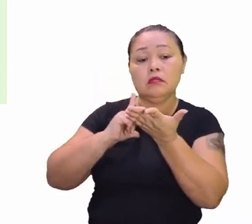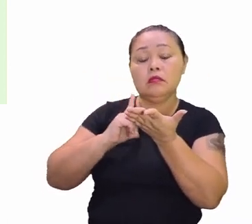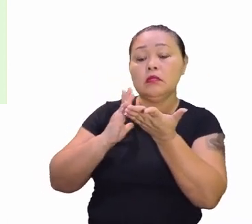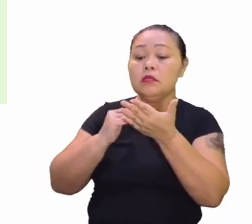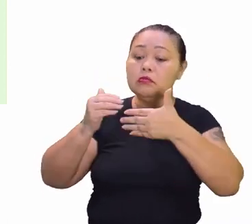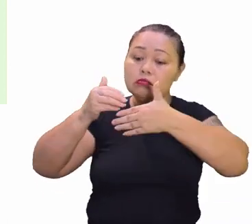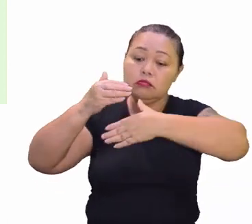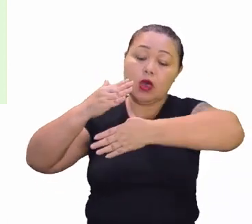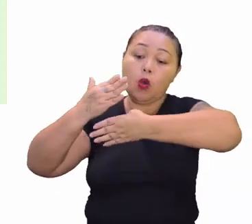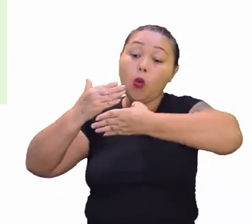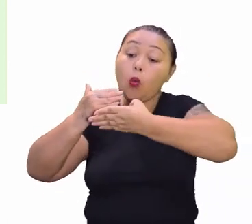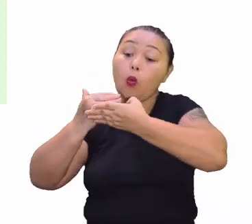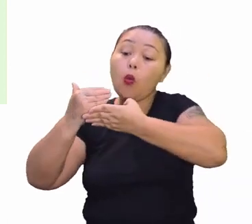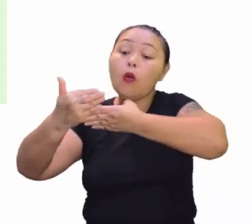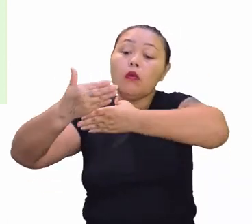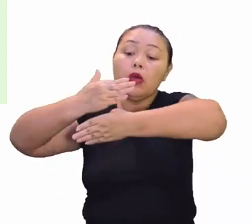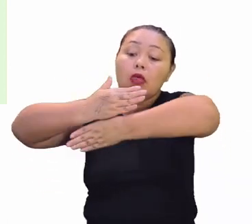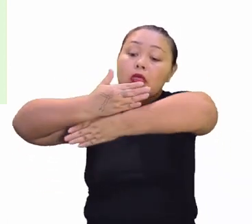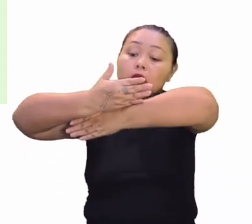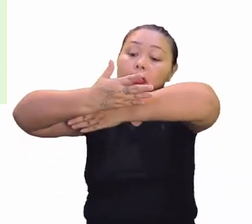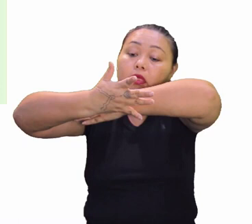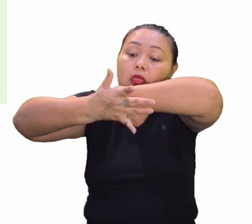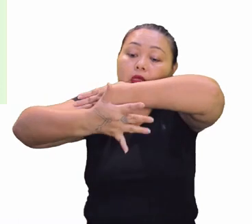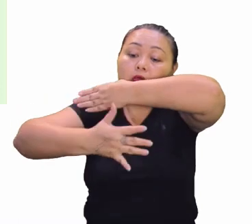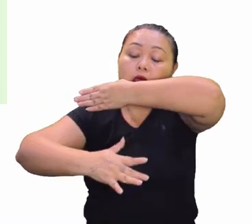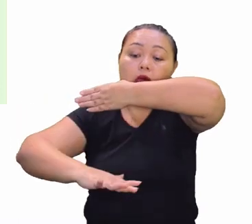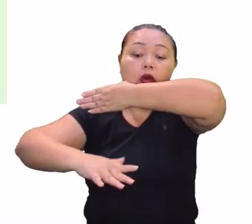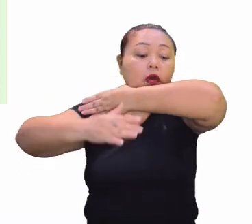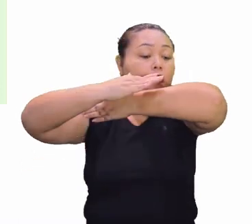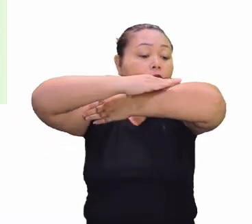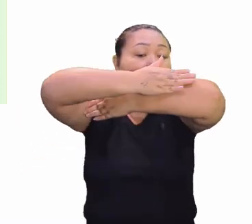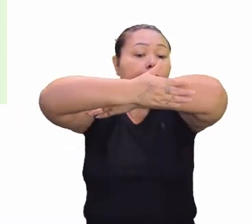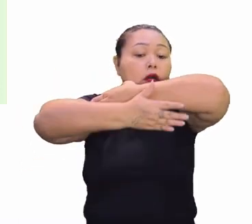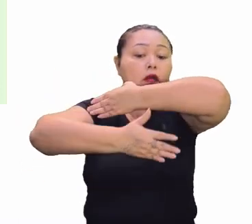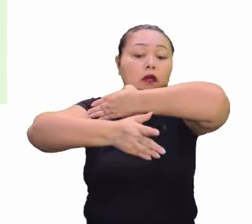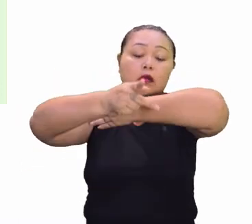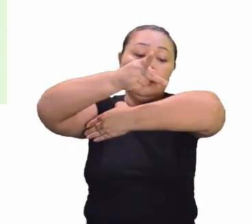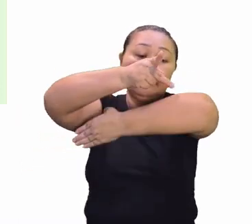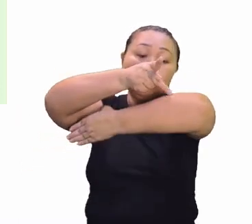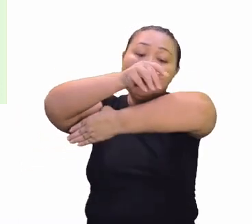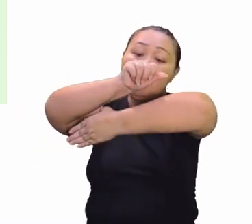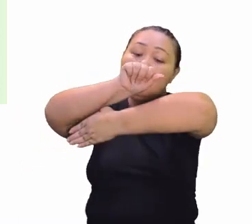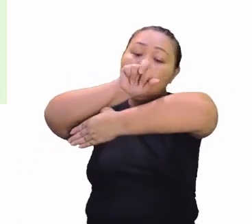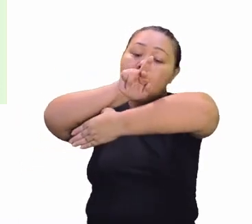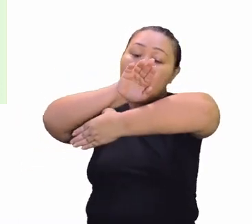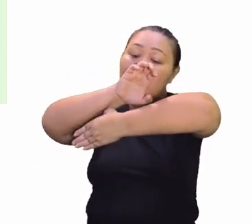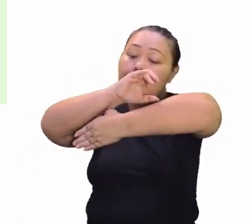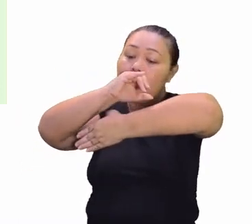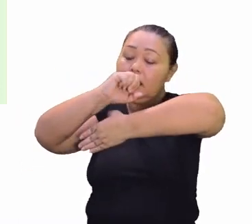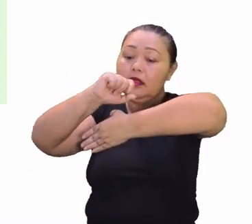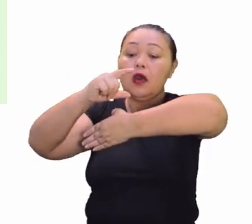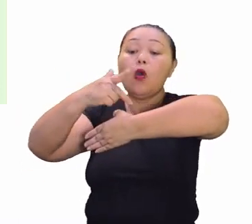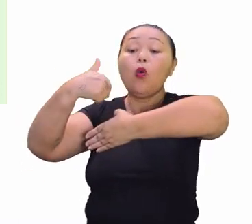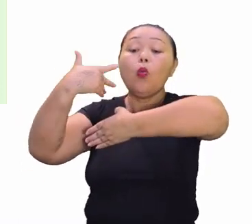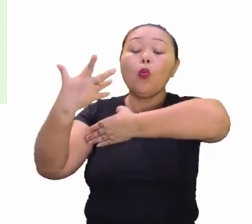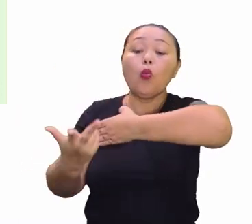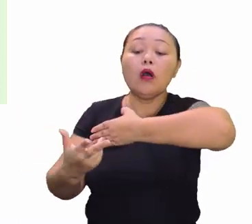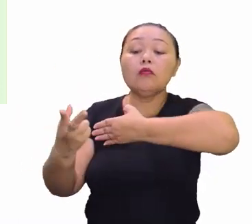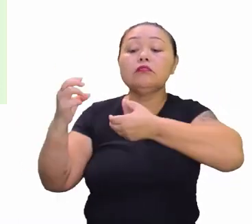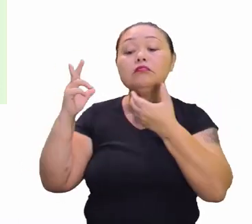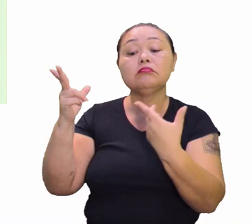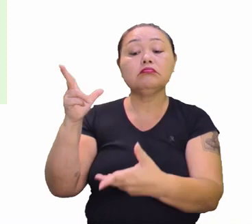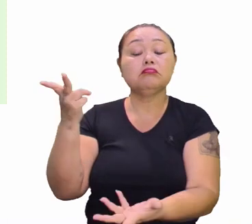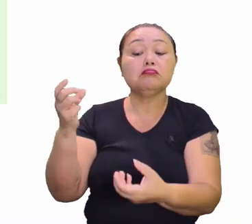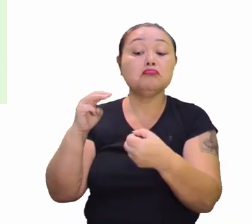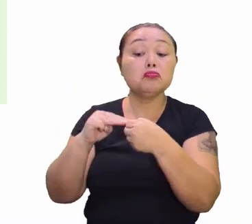Rio Roosevelt tem sua nascente onde? Chapada dos Parecis. Que município?